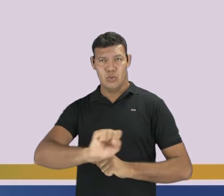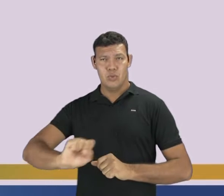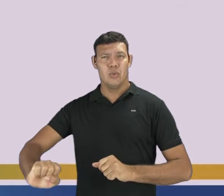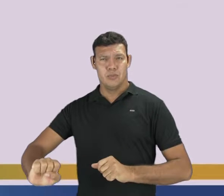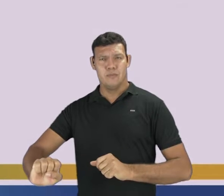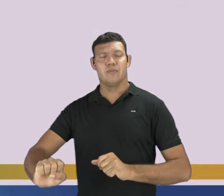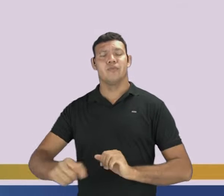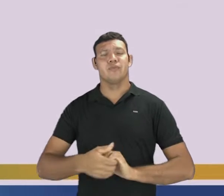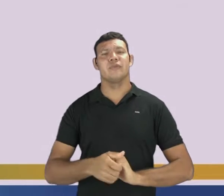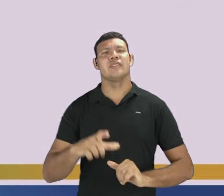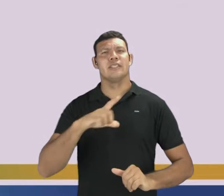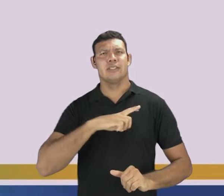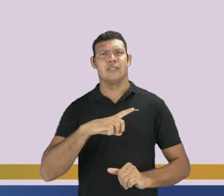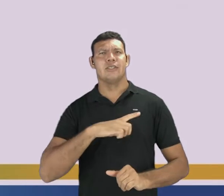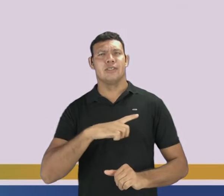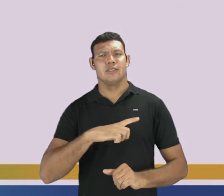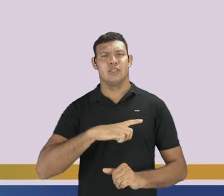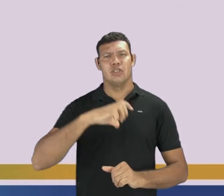existe aproximadamente